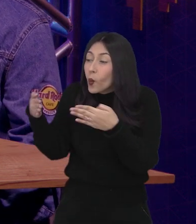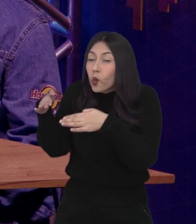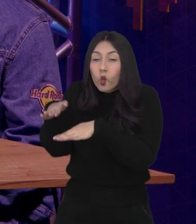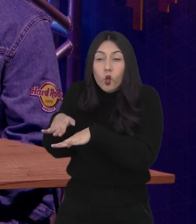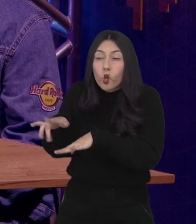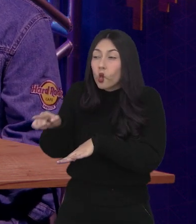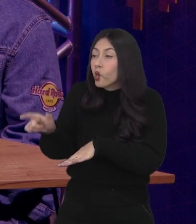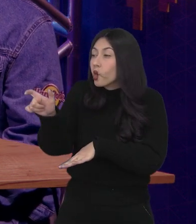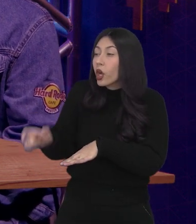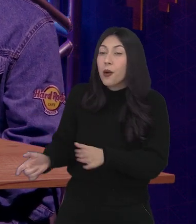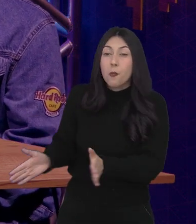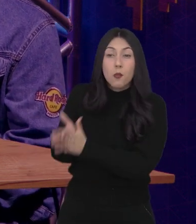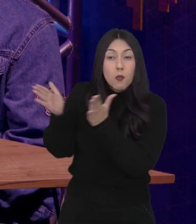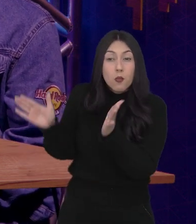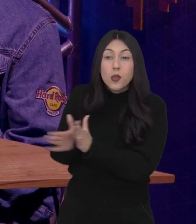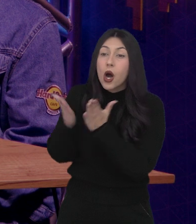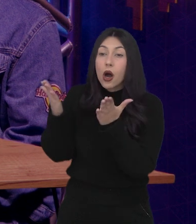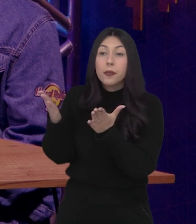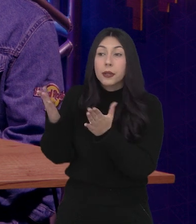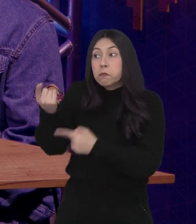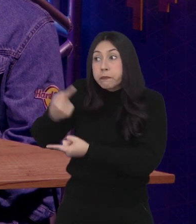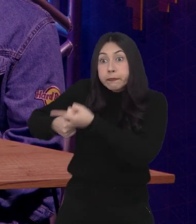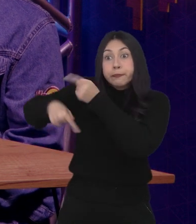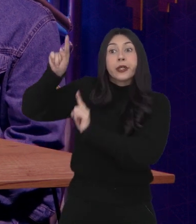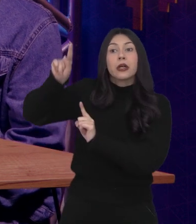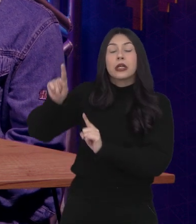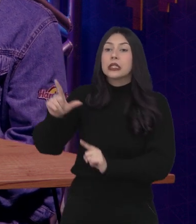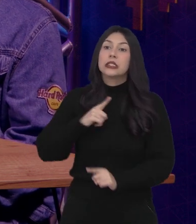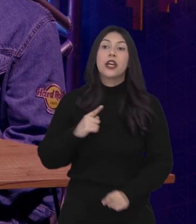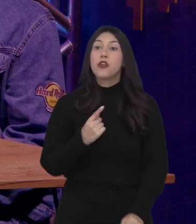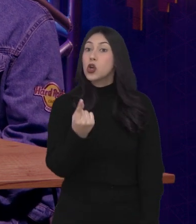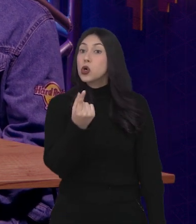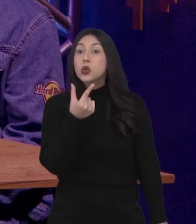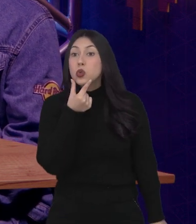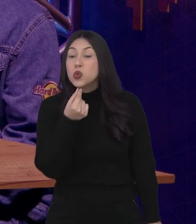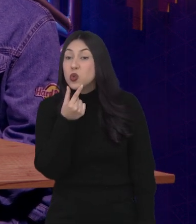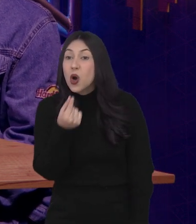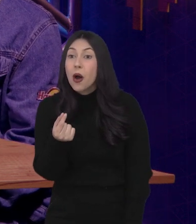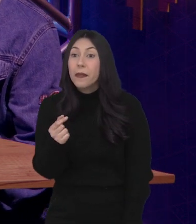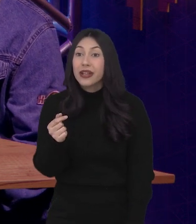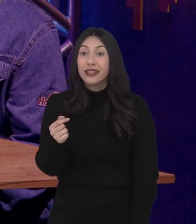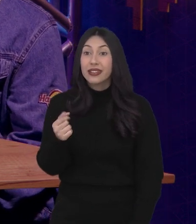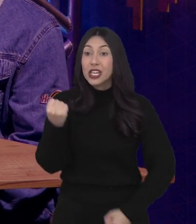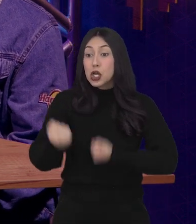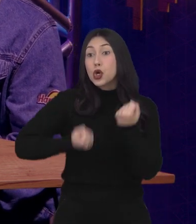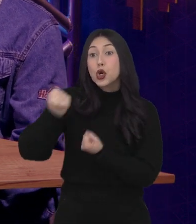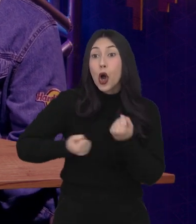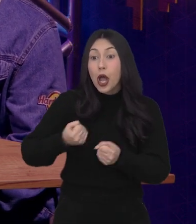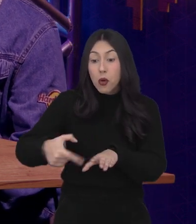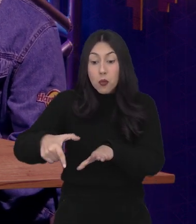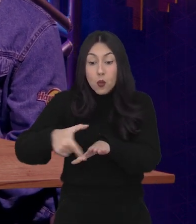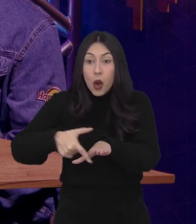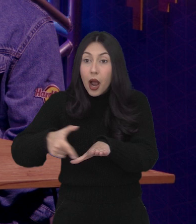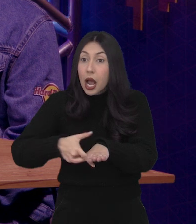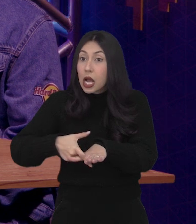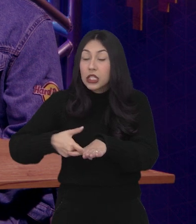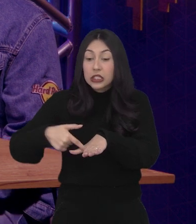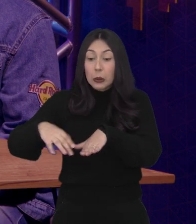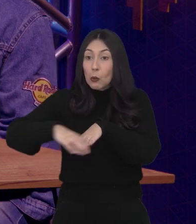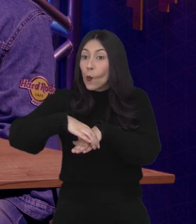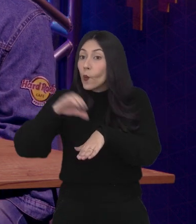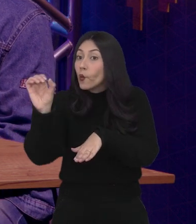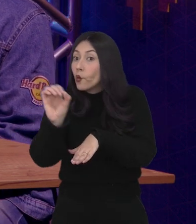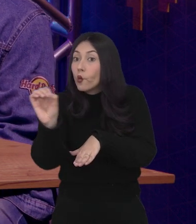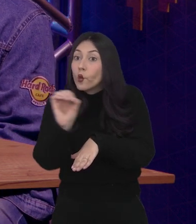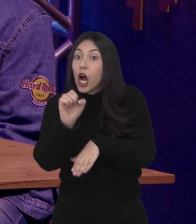muitos atletas não têm condições. Teve um cara da Etiópia, por exemplo, que ganhou uma maratona descalço nas Olimpíadas. Então,